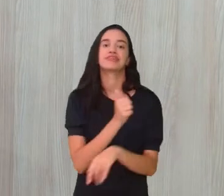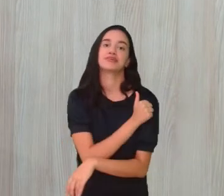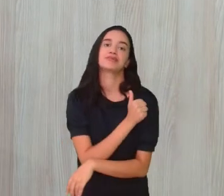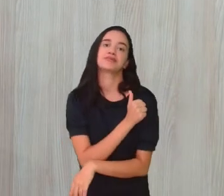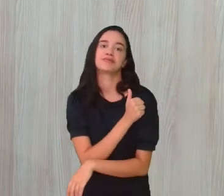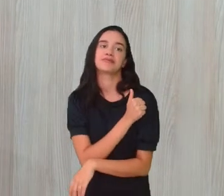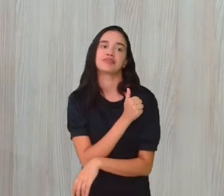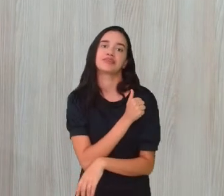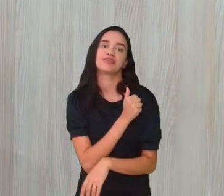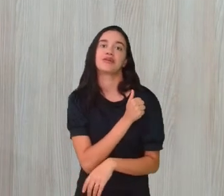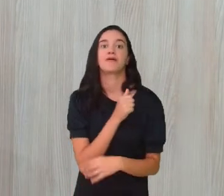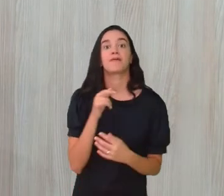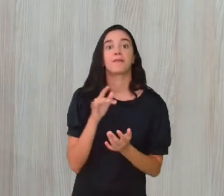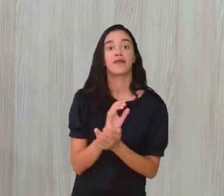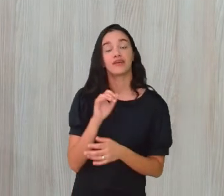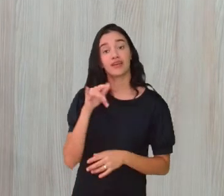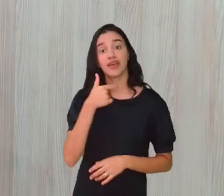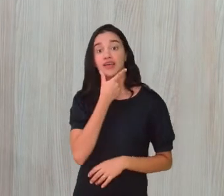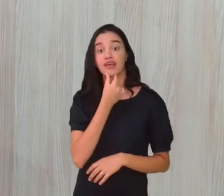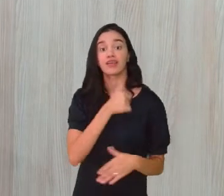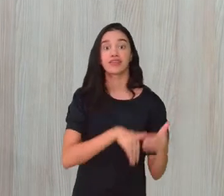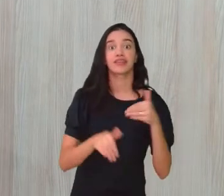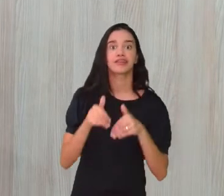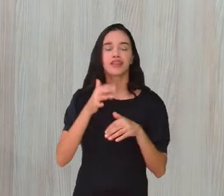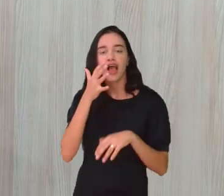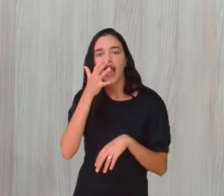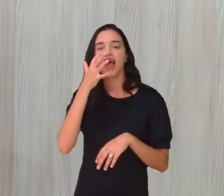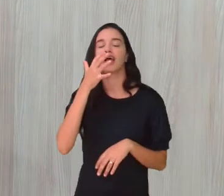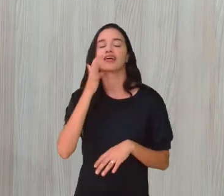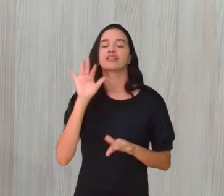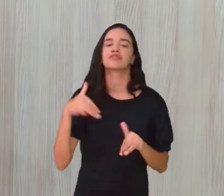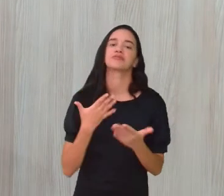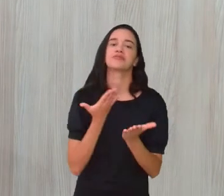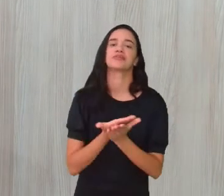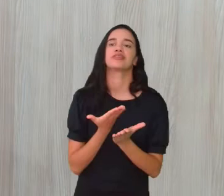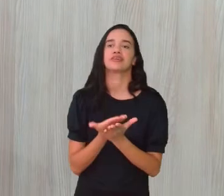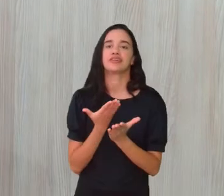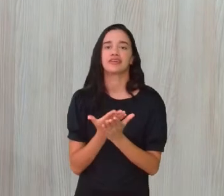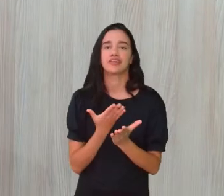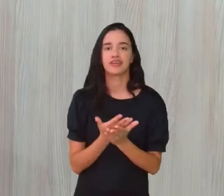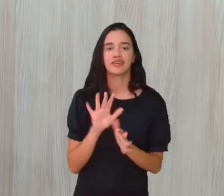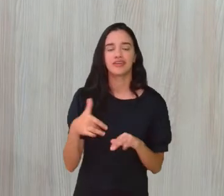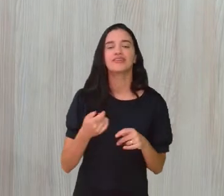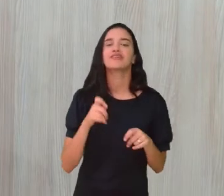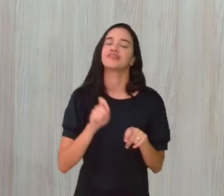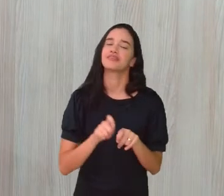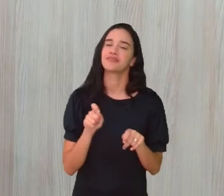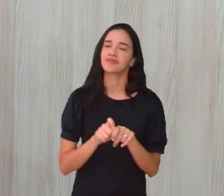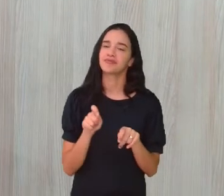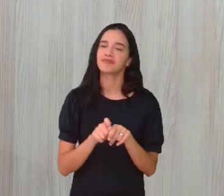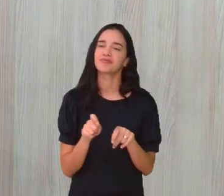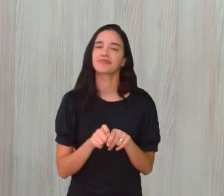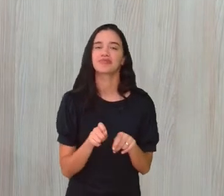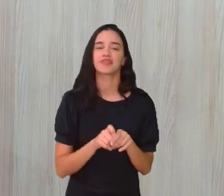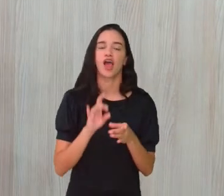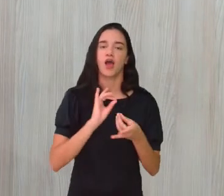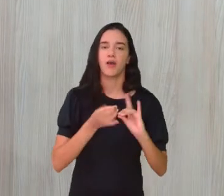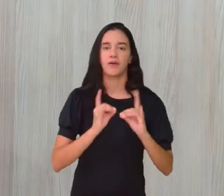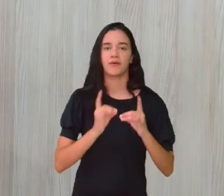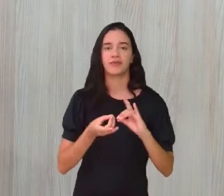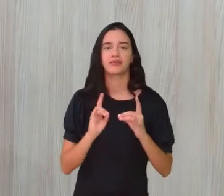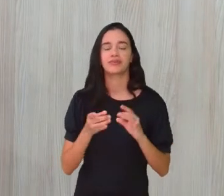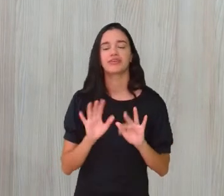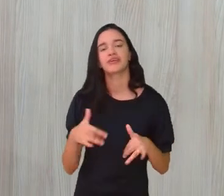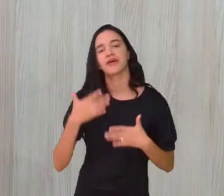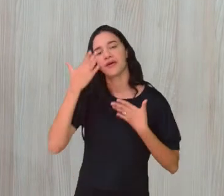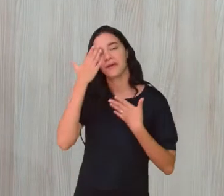Sabino é o que está interagindo conosco e ele está encantado com a aula e provavelmente ele vai fazer aí, professora, esse mão na massa. Então,